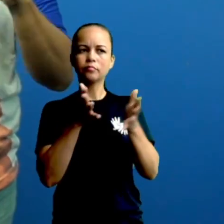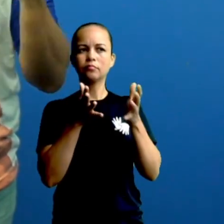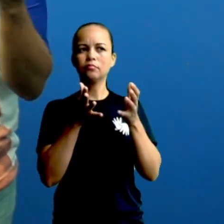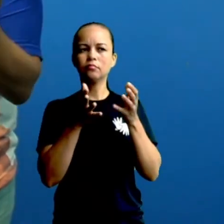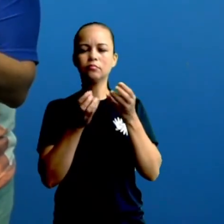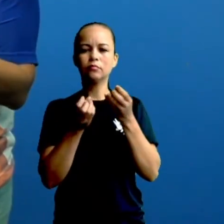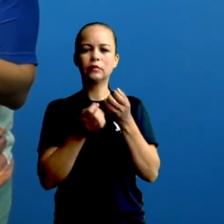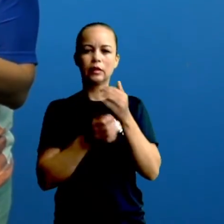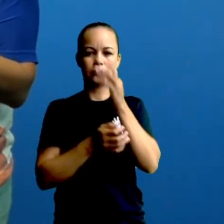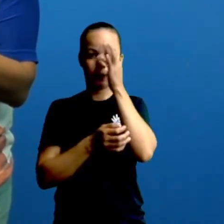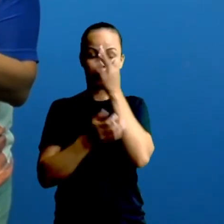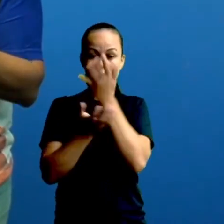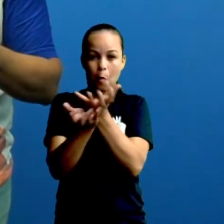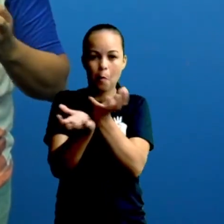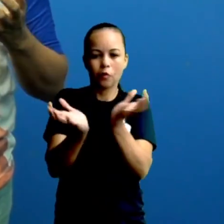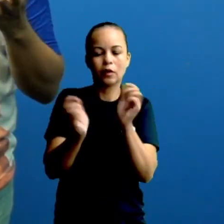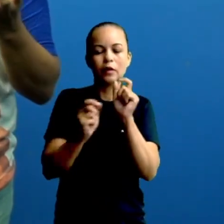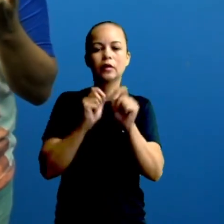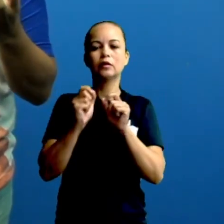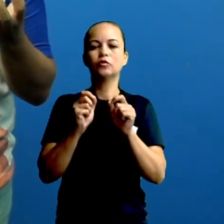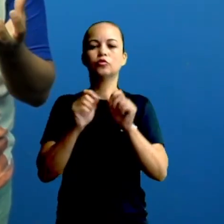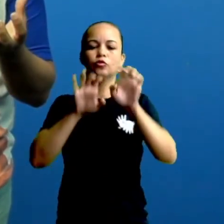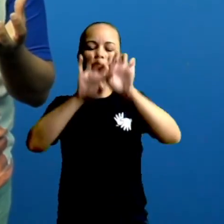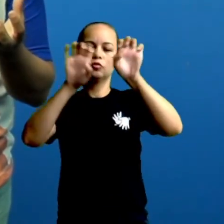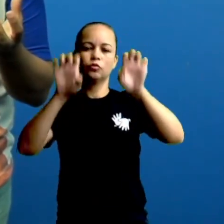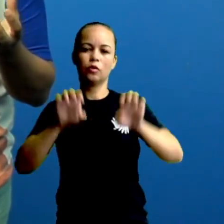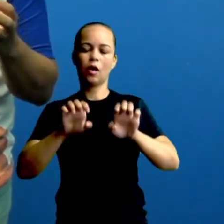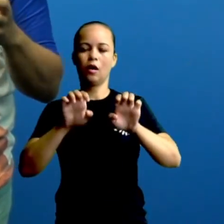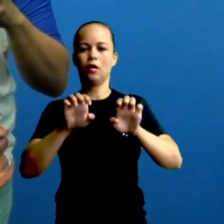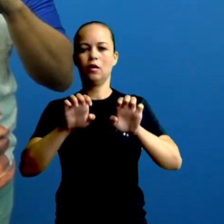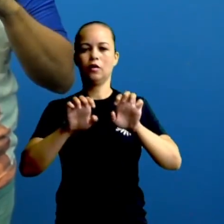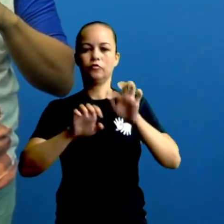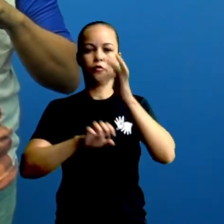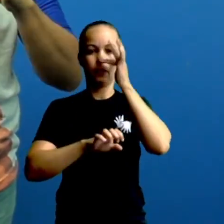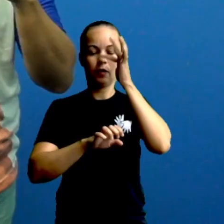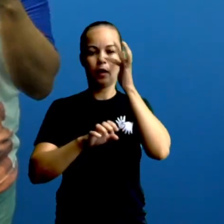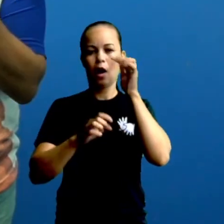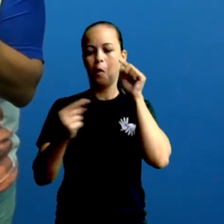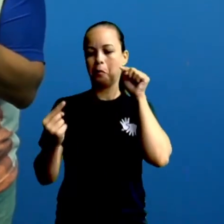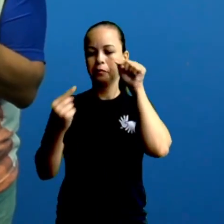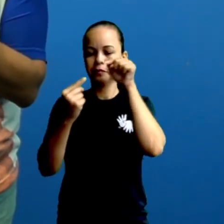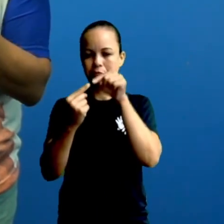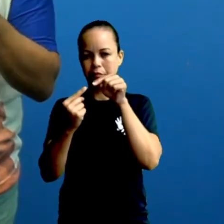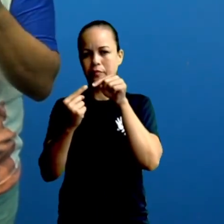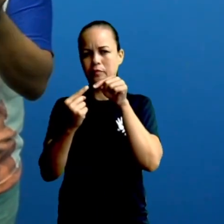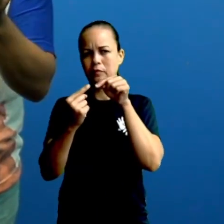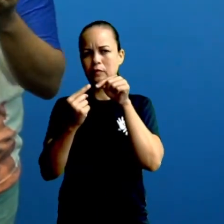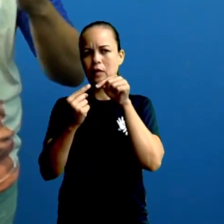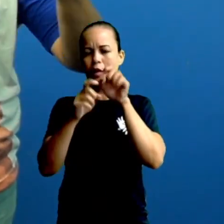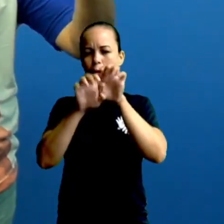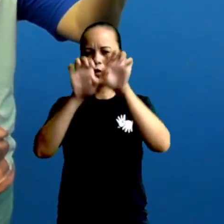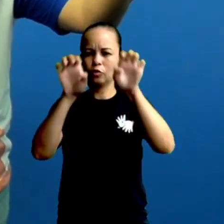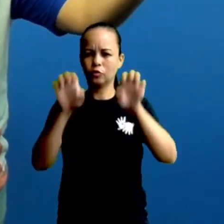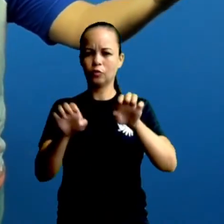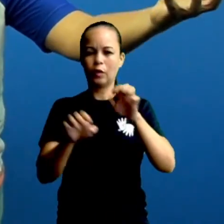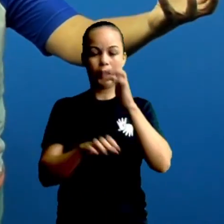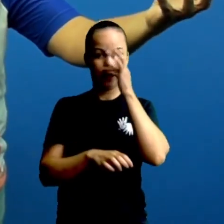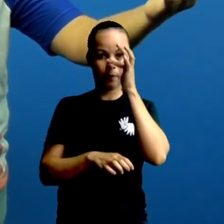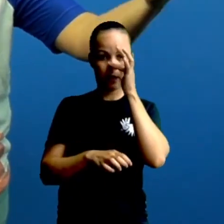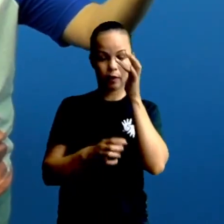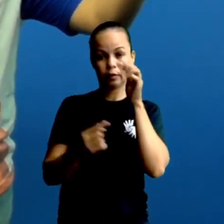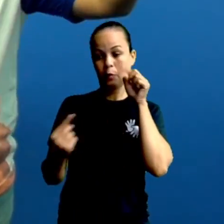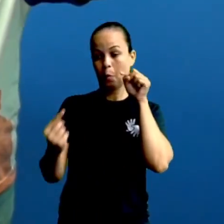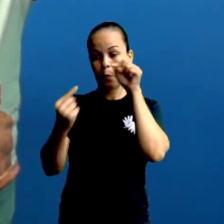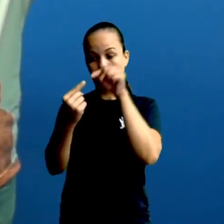uma estrutura floral que teria por objetivo, seria uma estrutura da planta que teria por